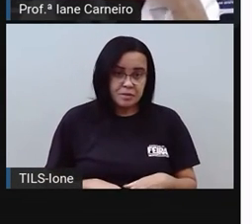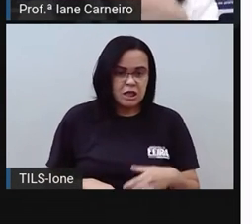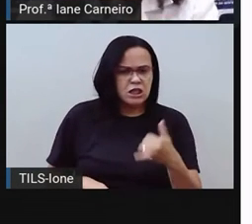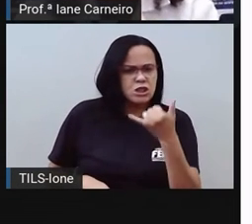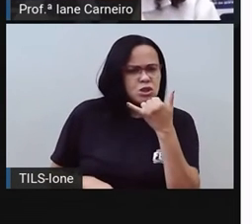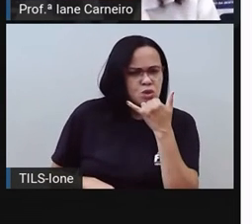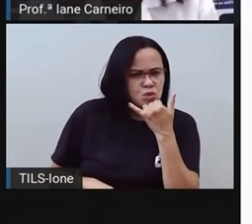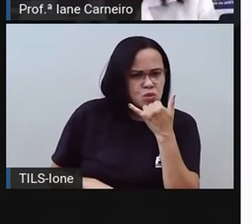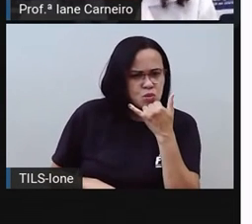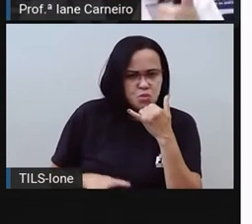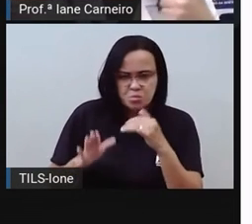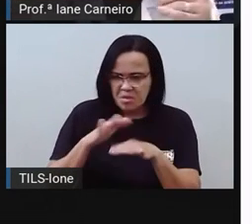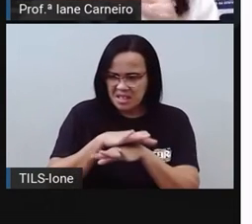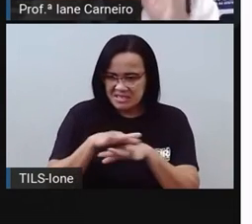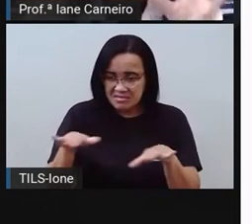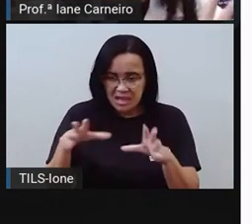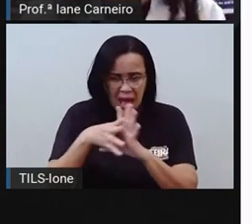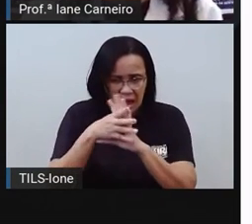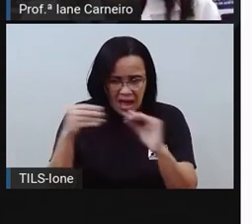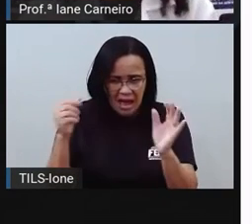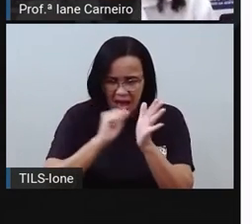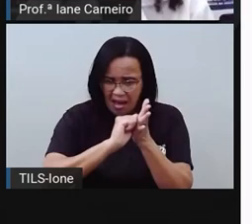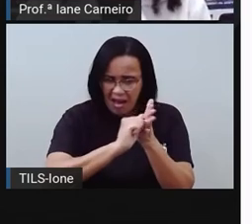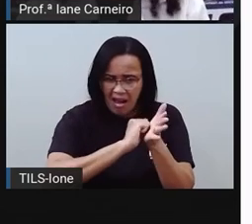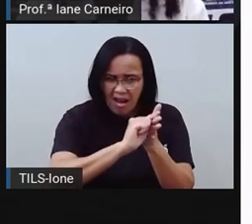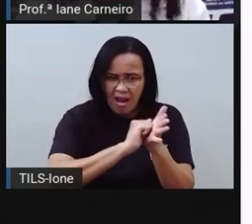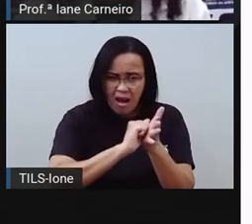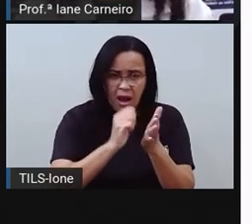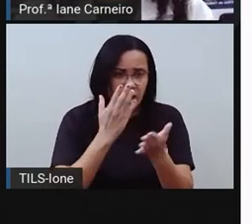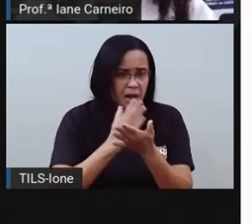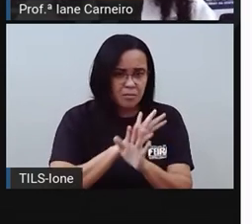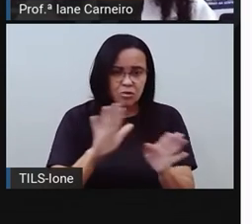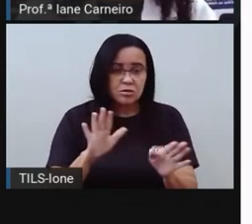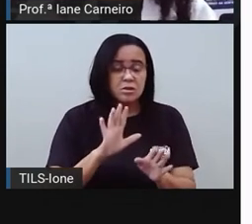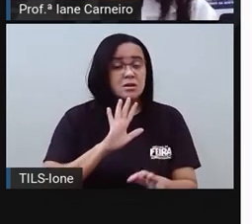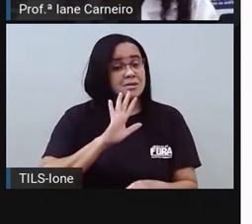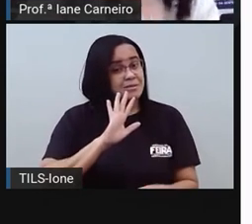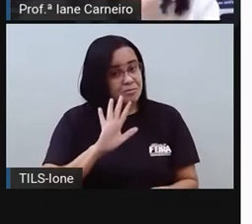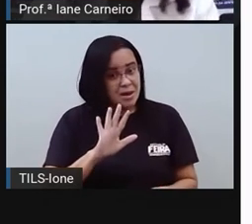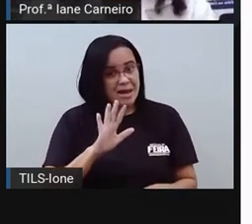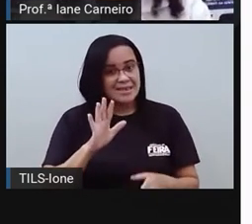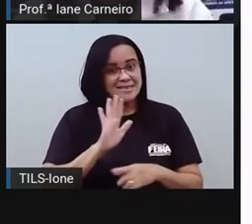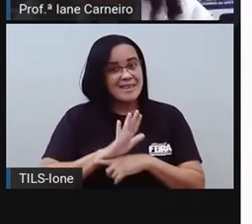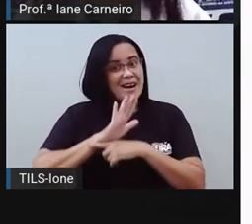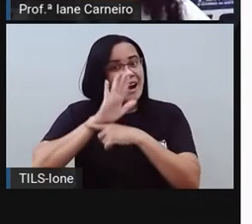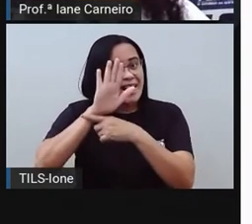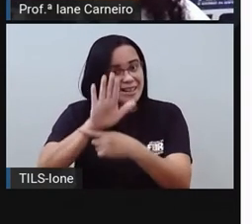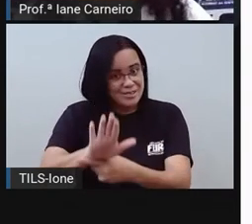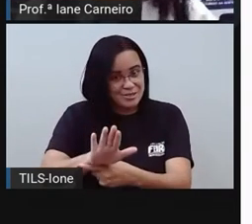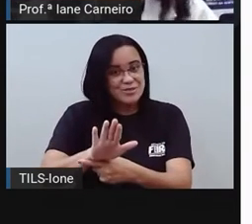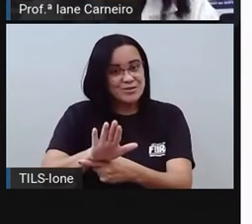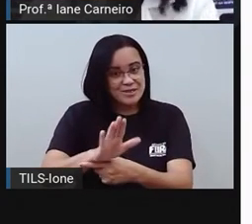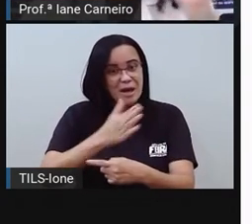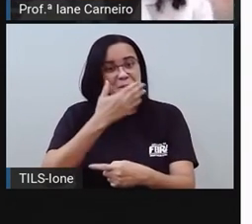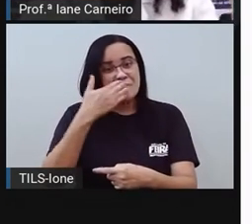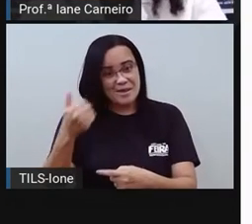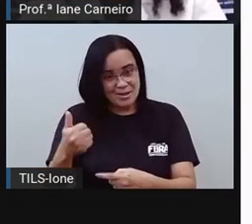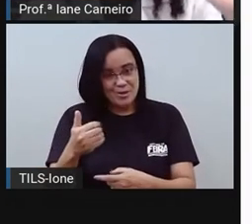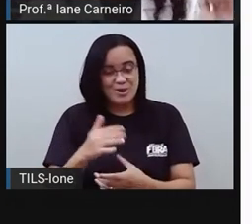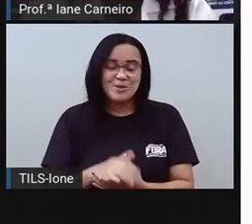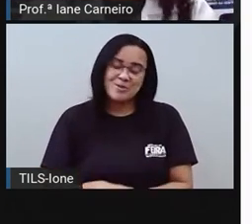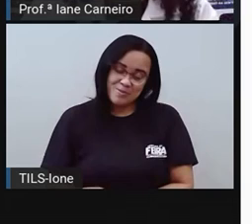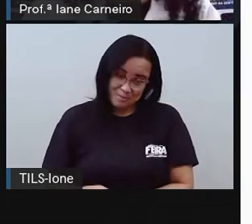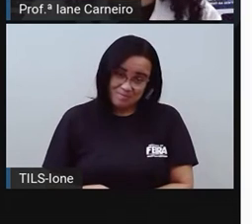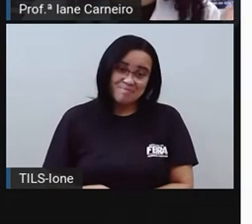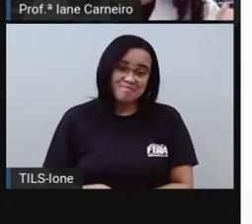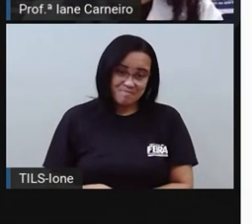mas vai ajudar, né, a você melhorar a situação, tá certo? Outra coisa importante, ó, palavrinhas aí que as